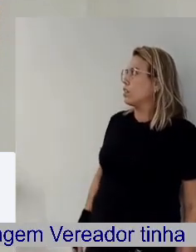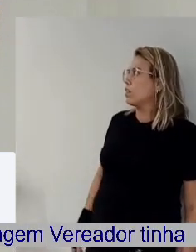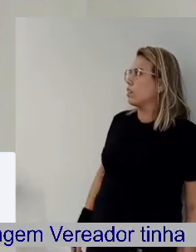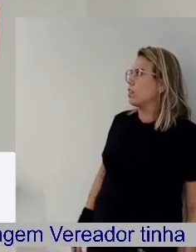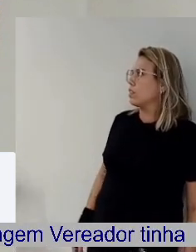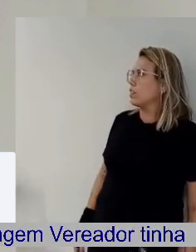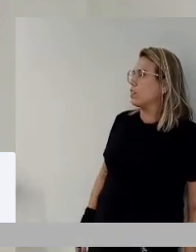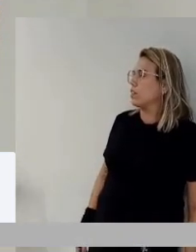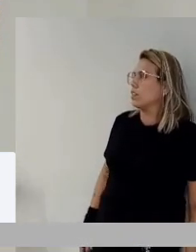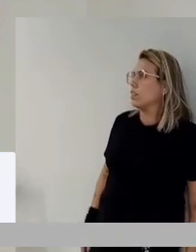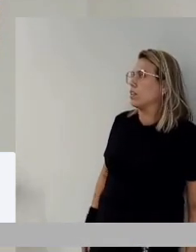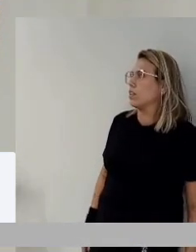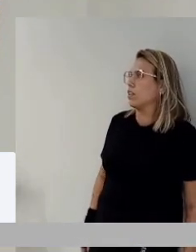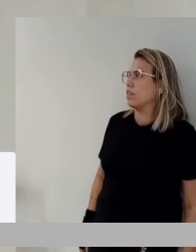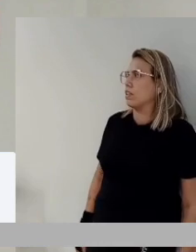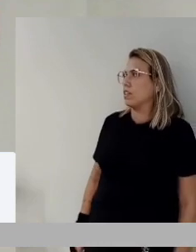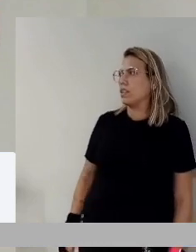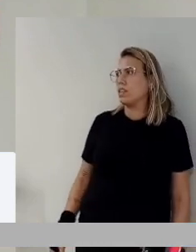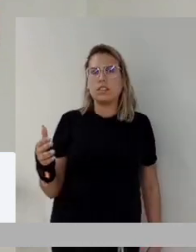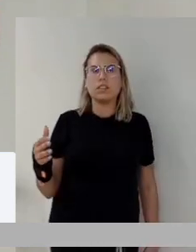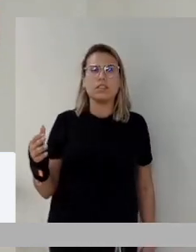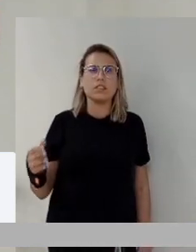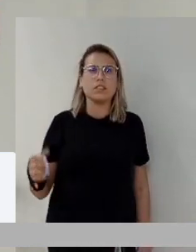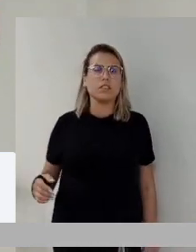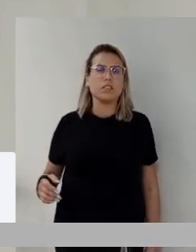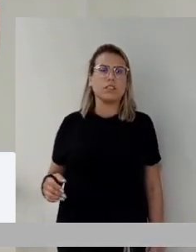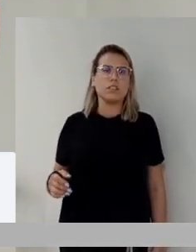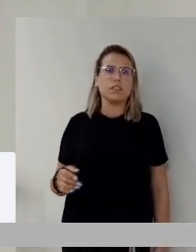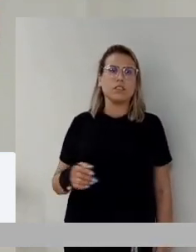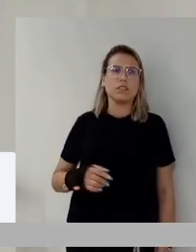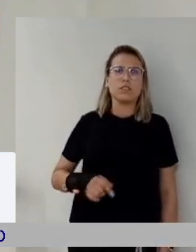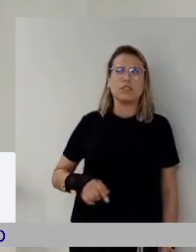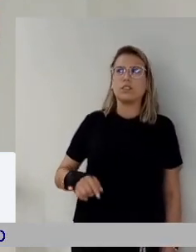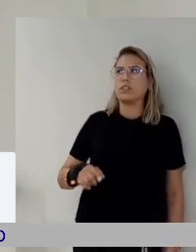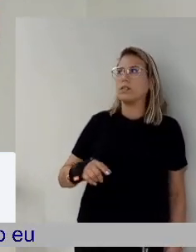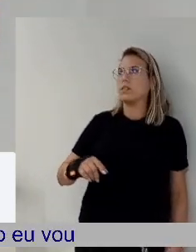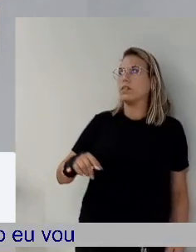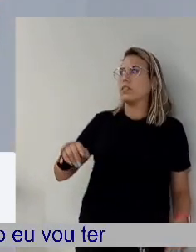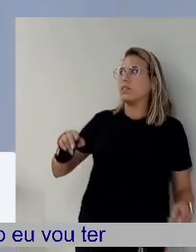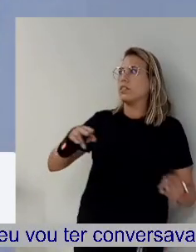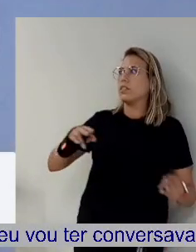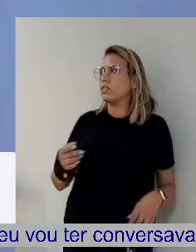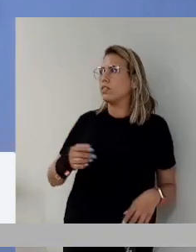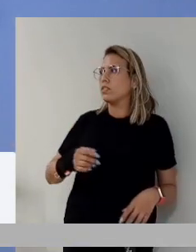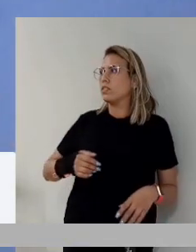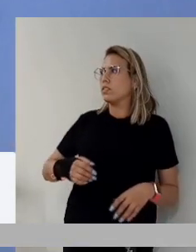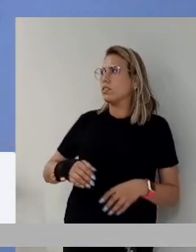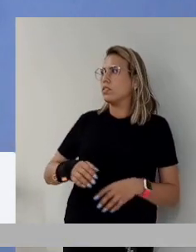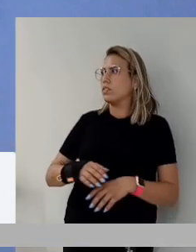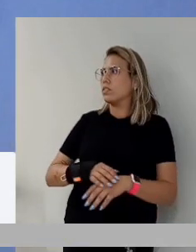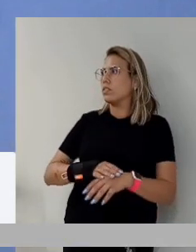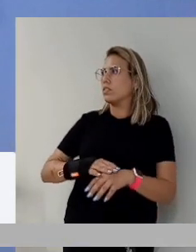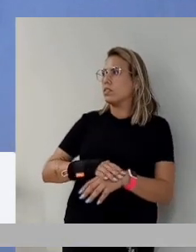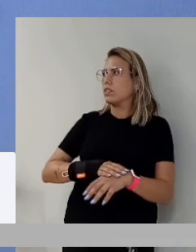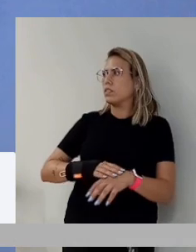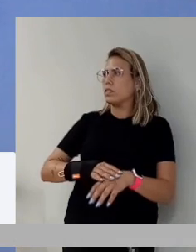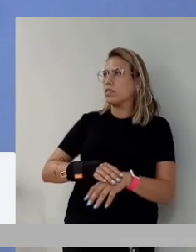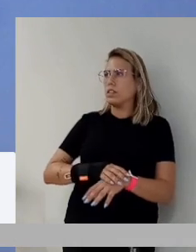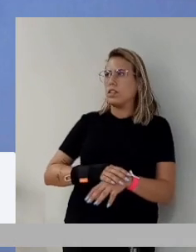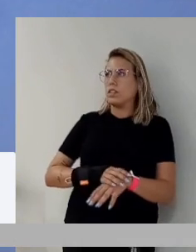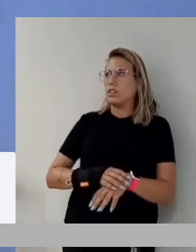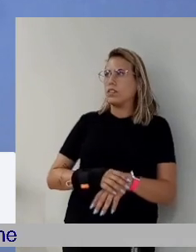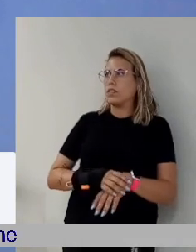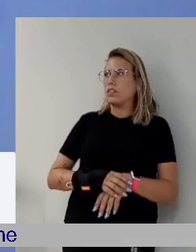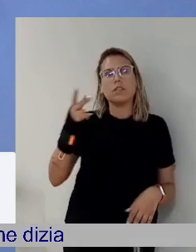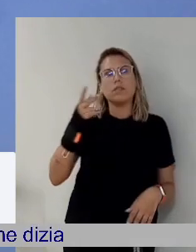Tim Obrigado Vereador eh sobre esse assunto eu ontem conversava com César o diretor do hospital e ele me